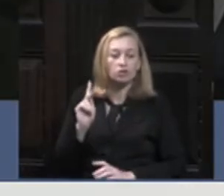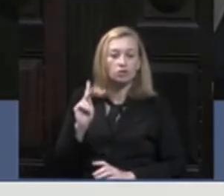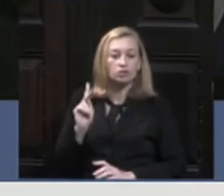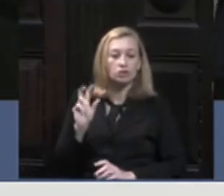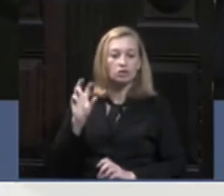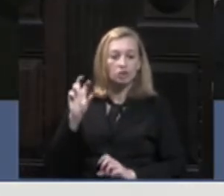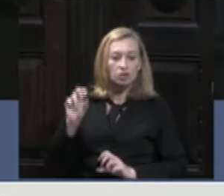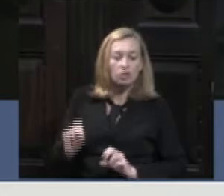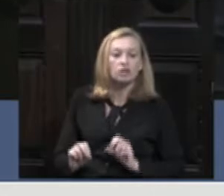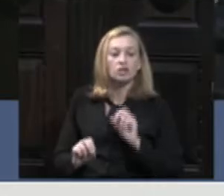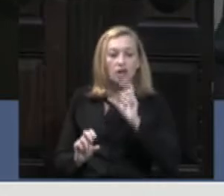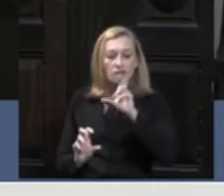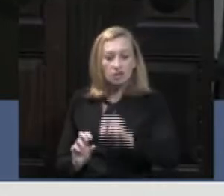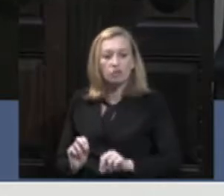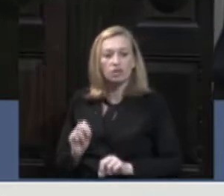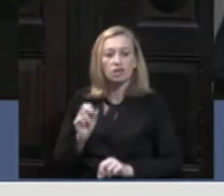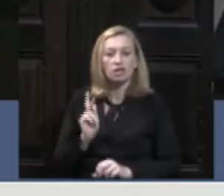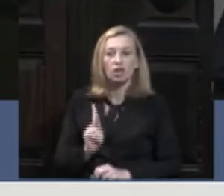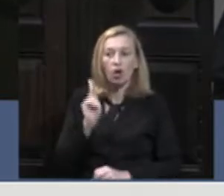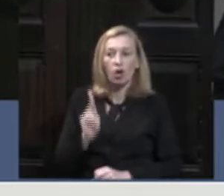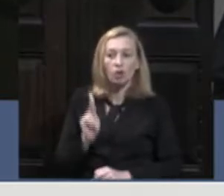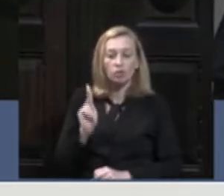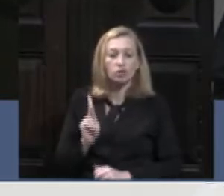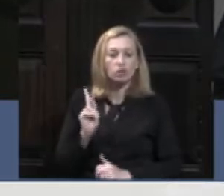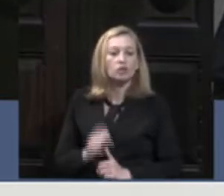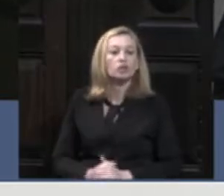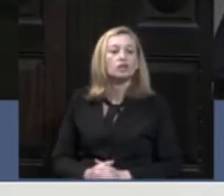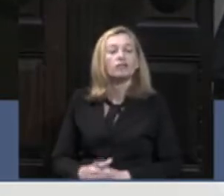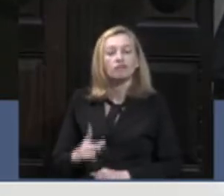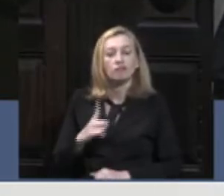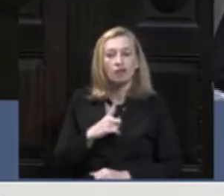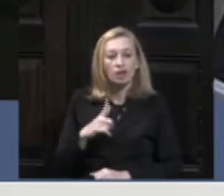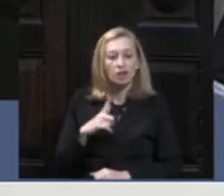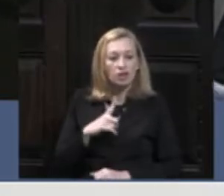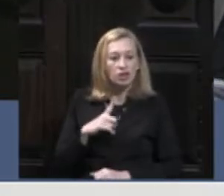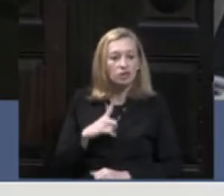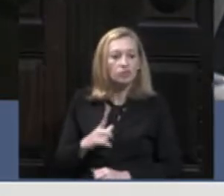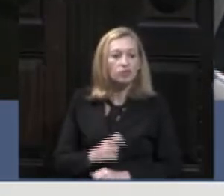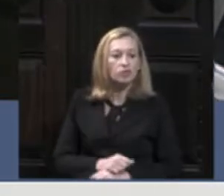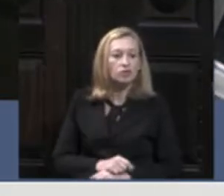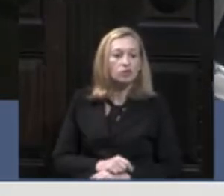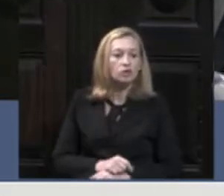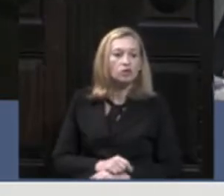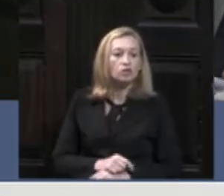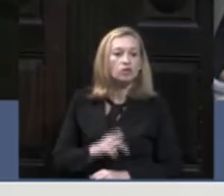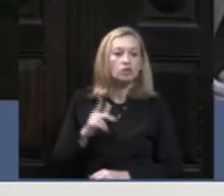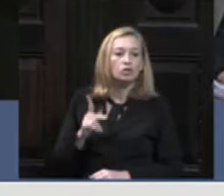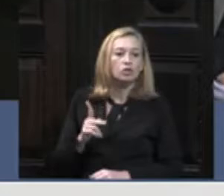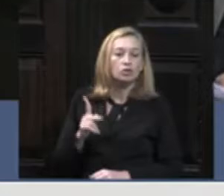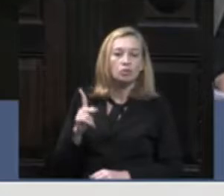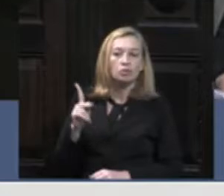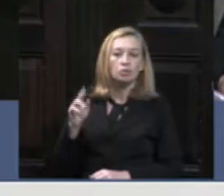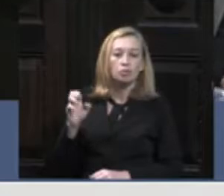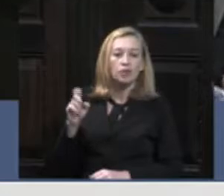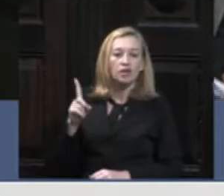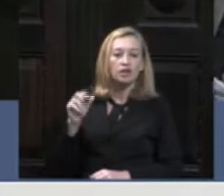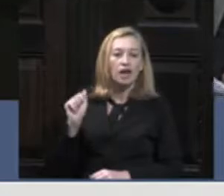existe um posto de